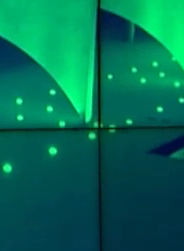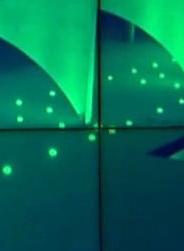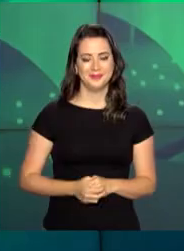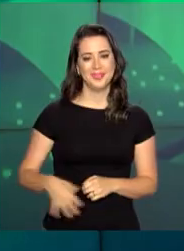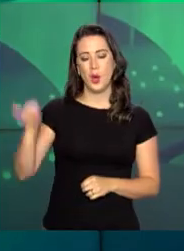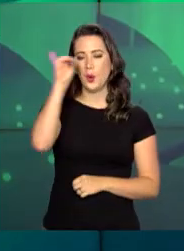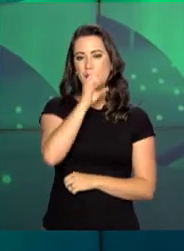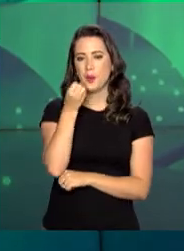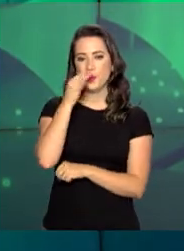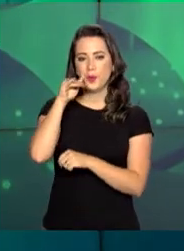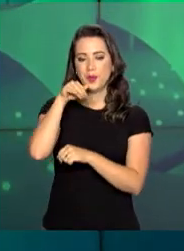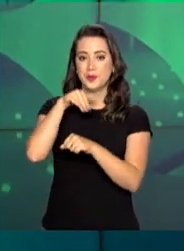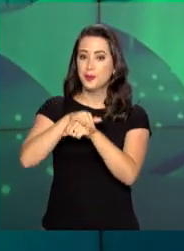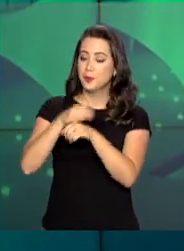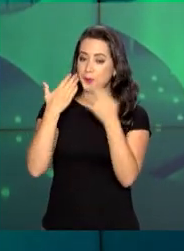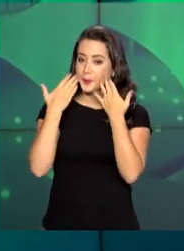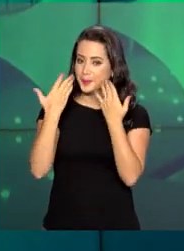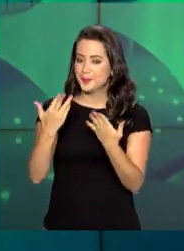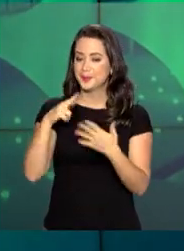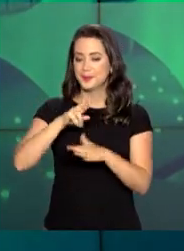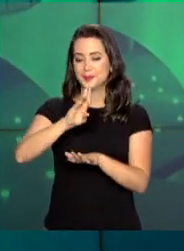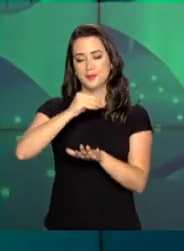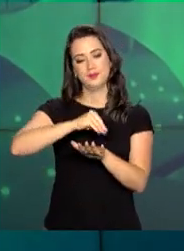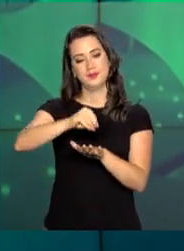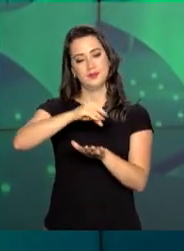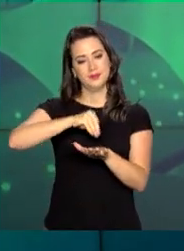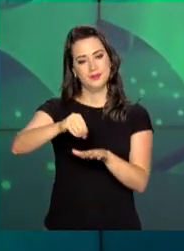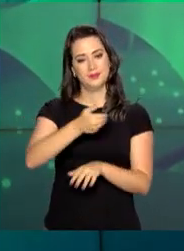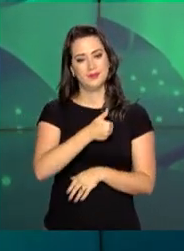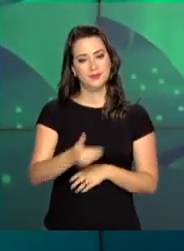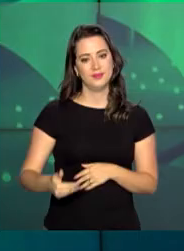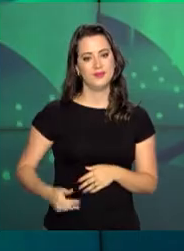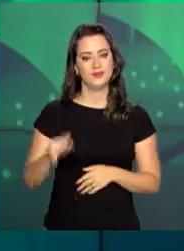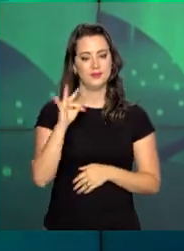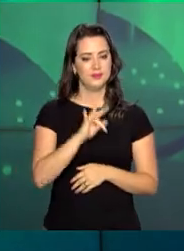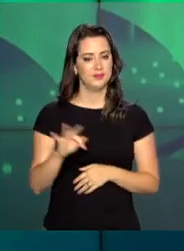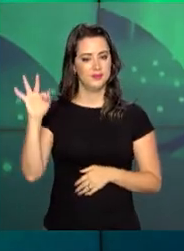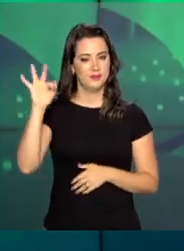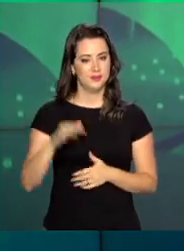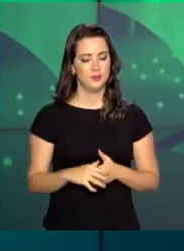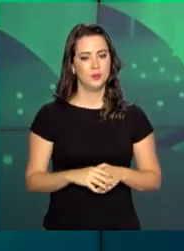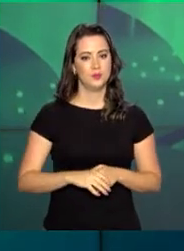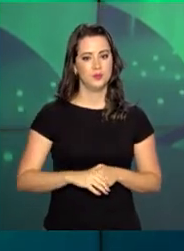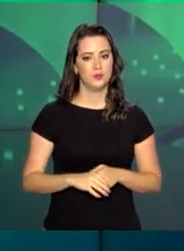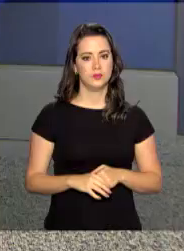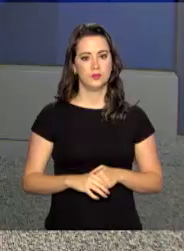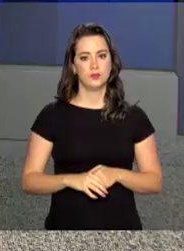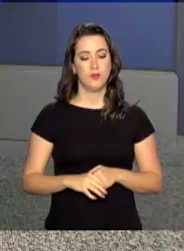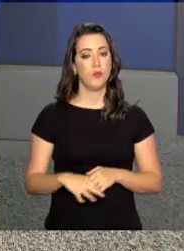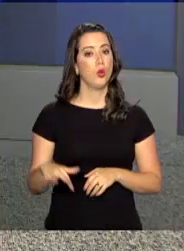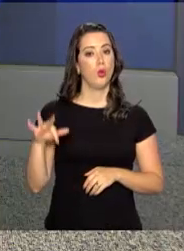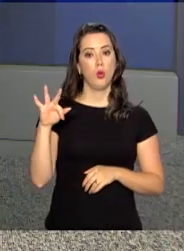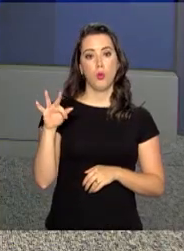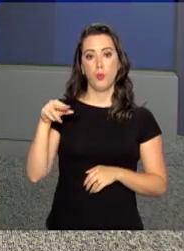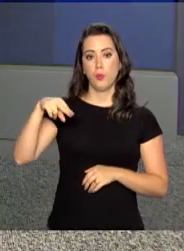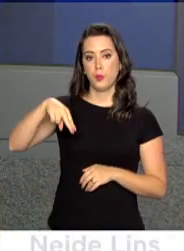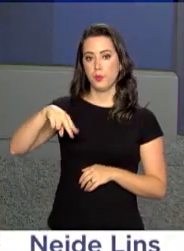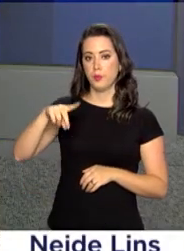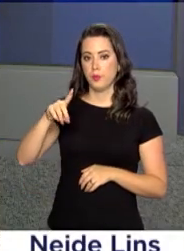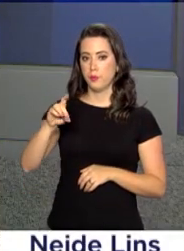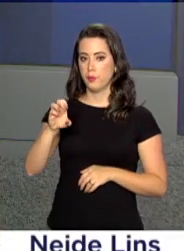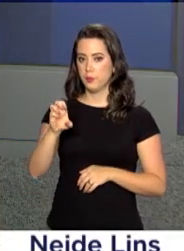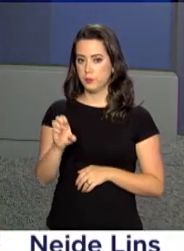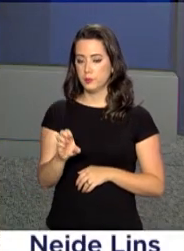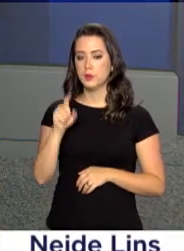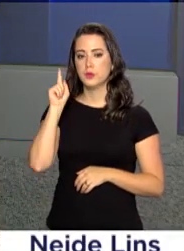Olá, boa noite. No ar mais uma edição do Repórter NBR com as notícias do governo federal. O Fundo Nacional de